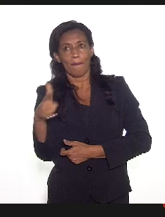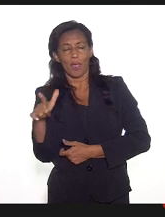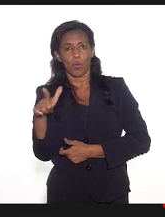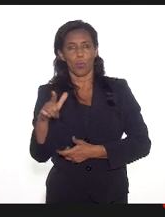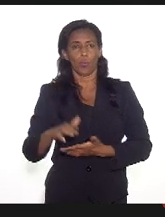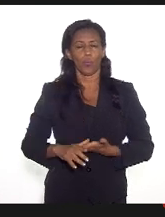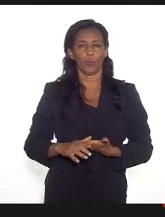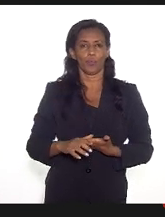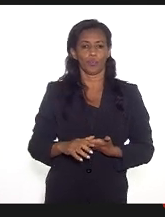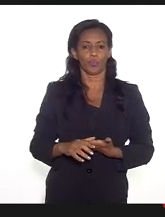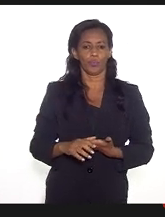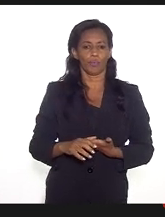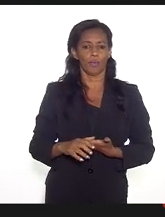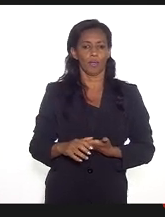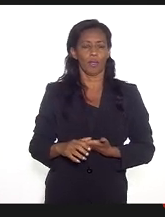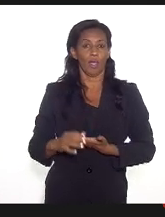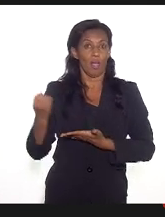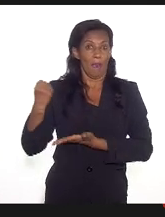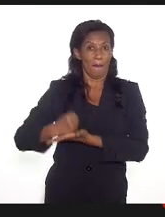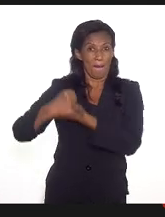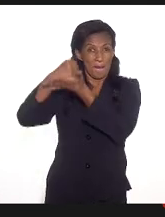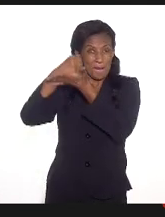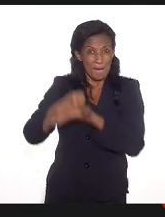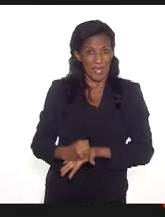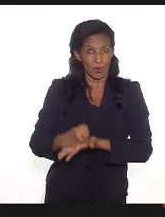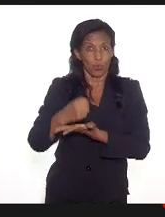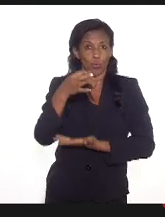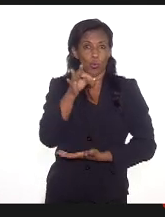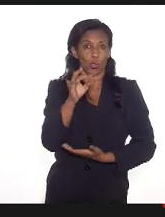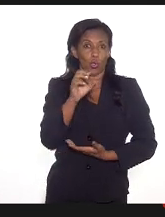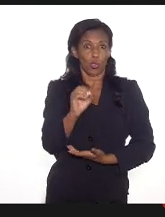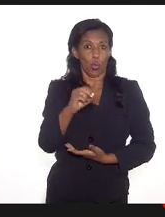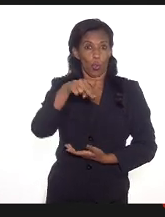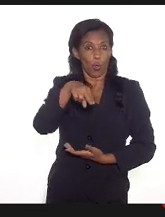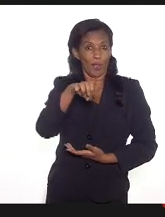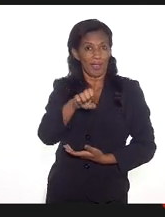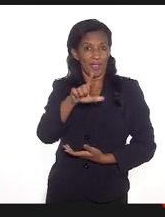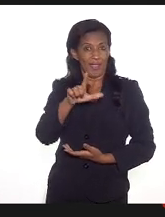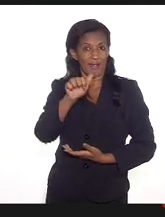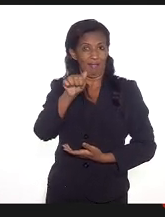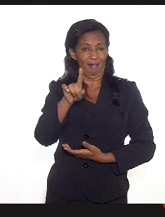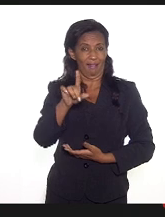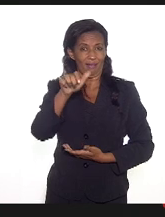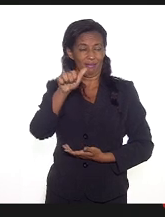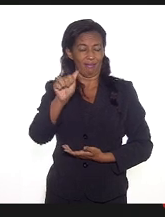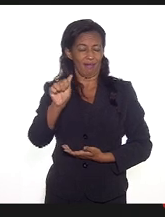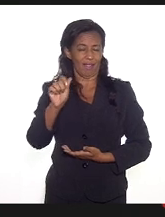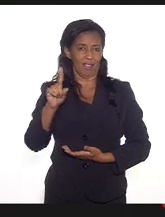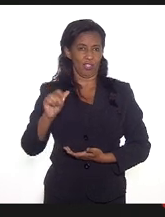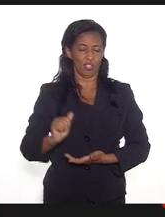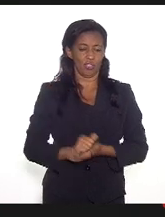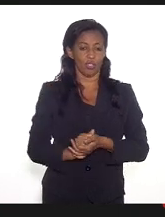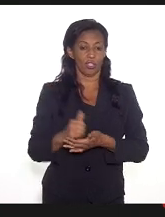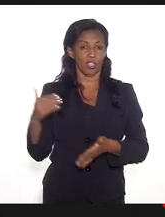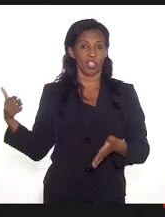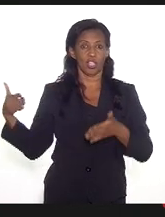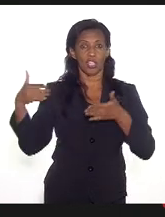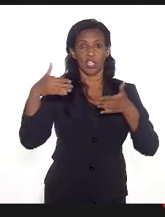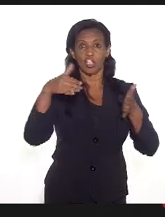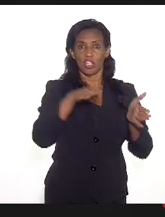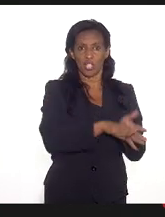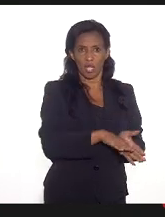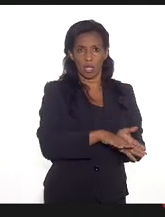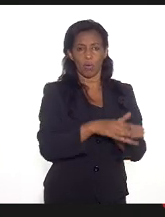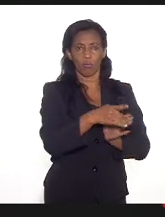mil teus, né, toneladas, unidades equivalentes a toneladas de transporte, que chegam nesses grandes